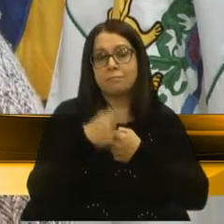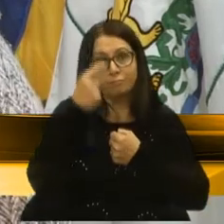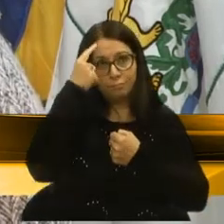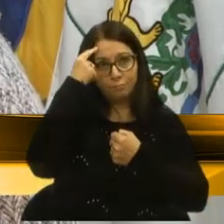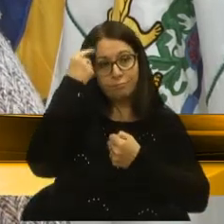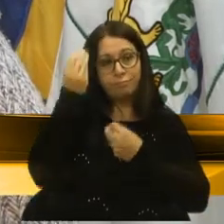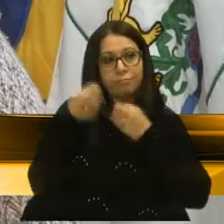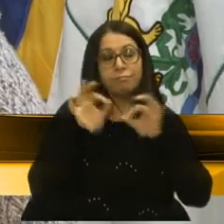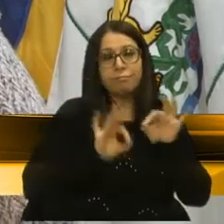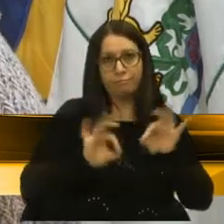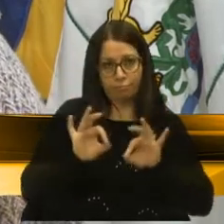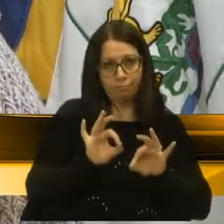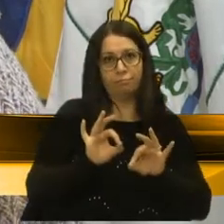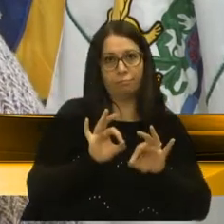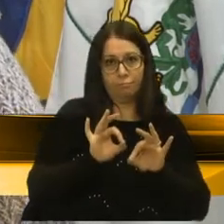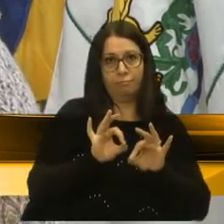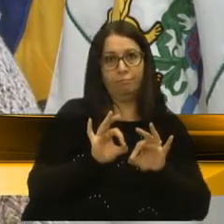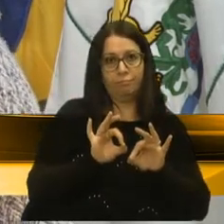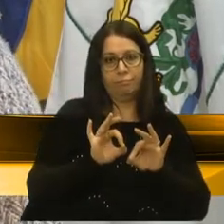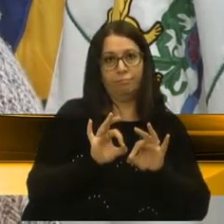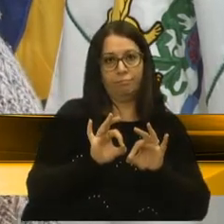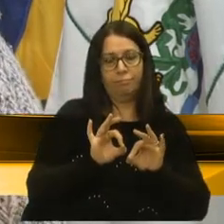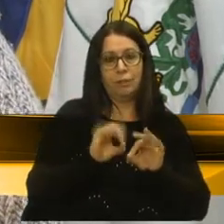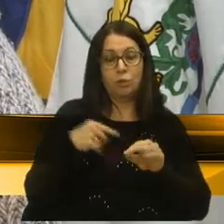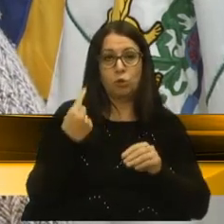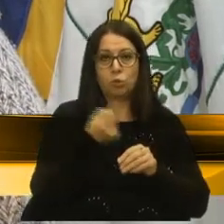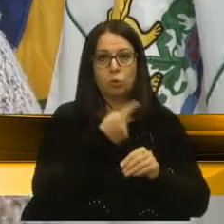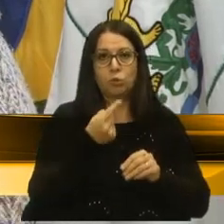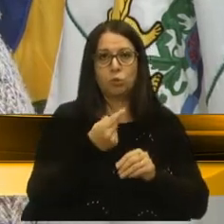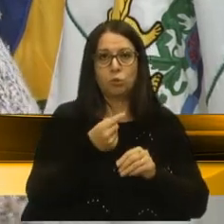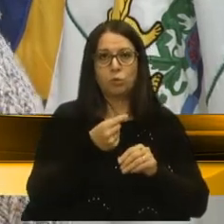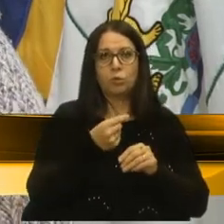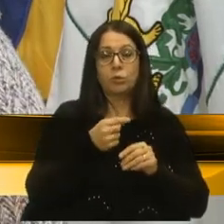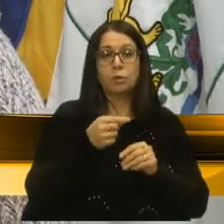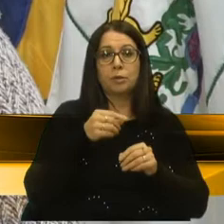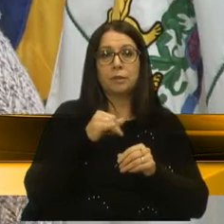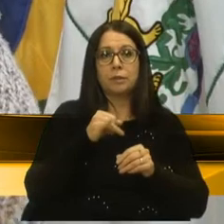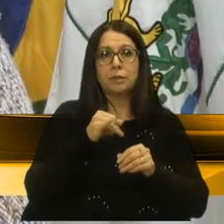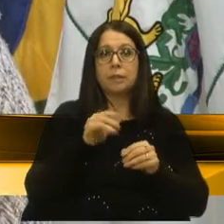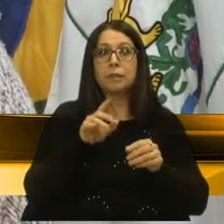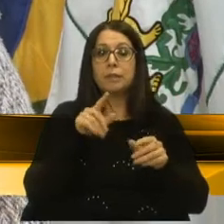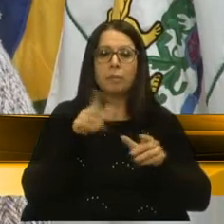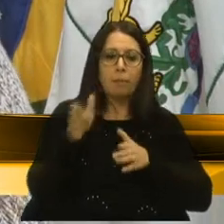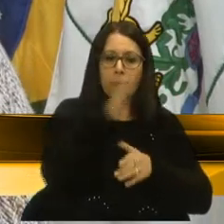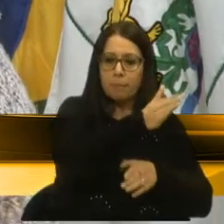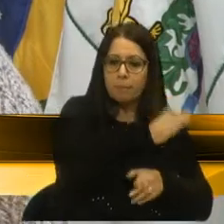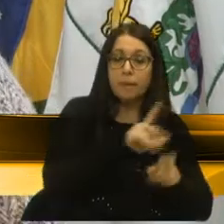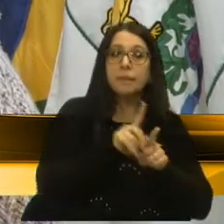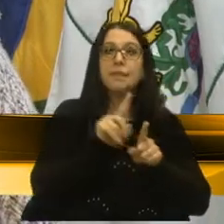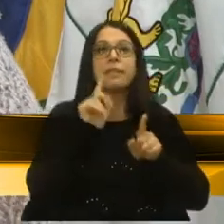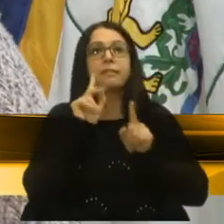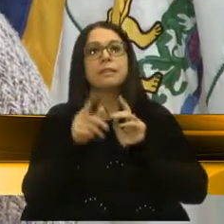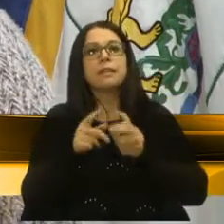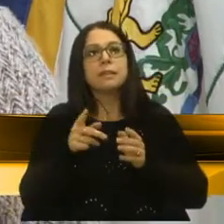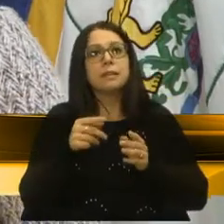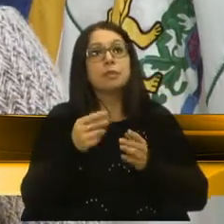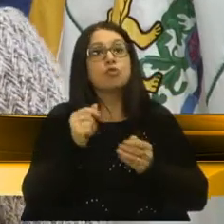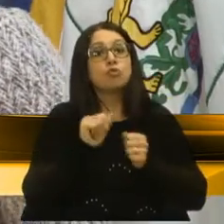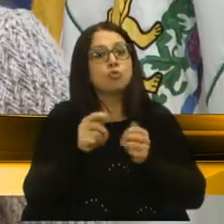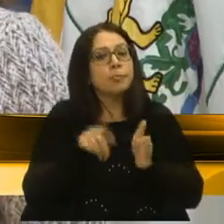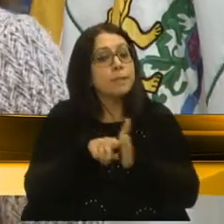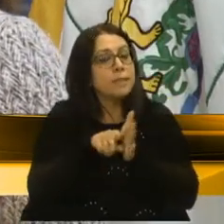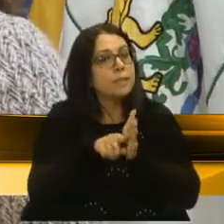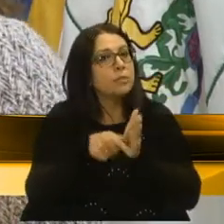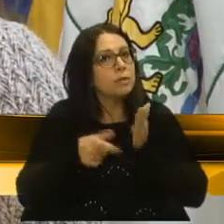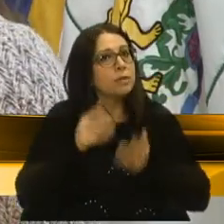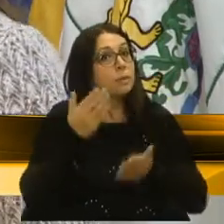esse planejamento, né, a questão dos intermodais, né, todo esse planejamento de mobilidade ele tem que ser pano de fundo de uma licitação. A gente